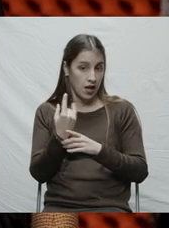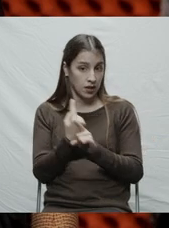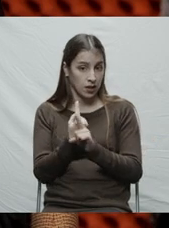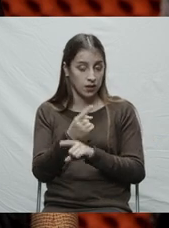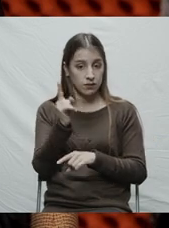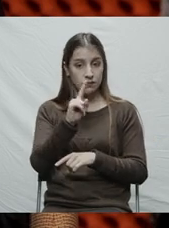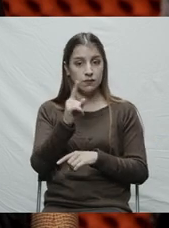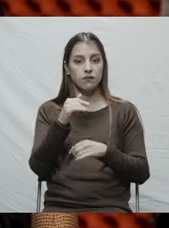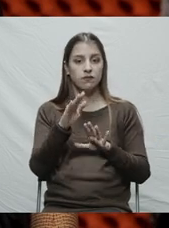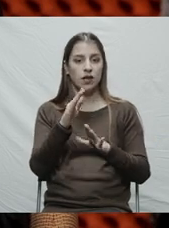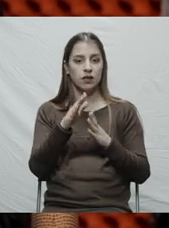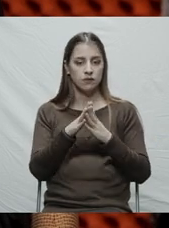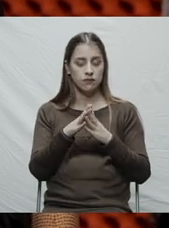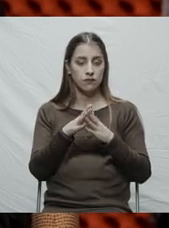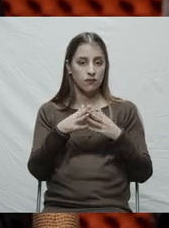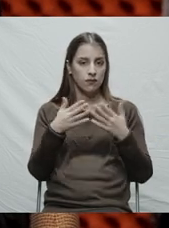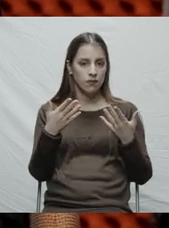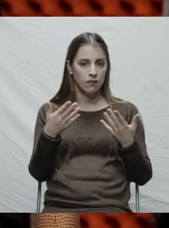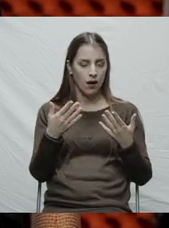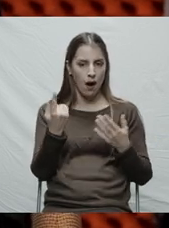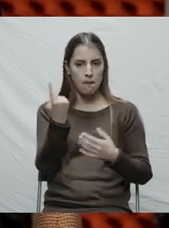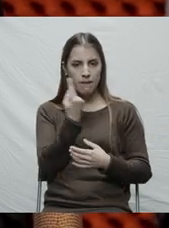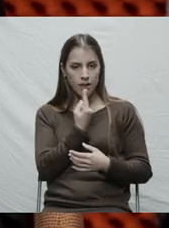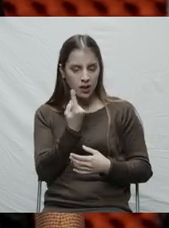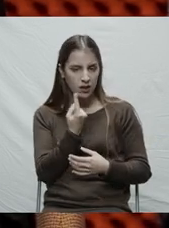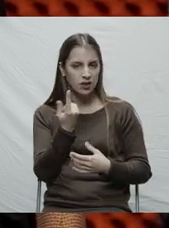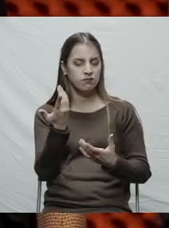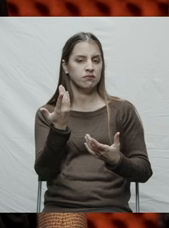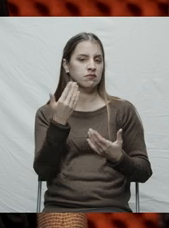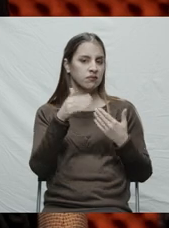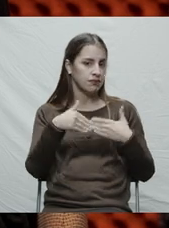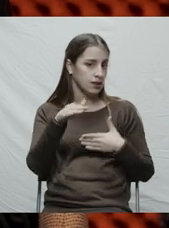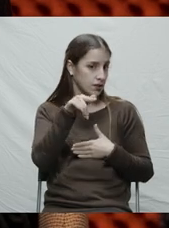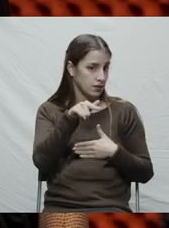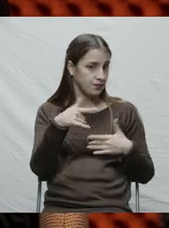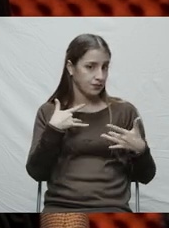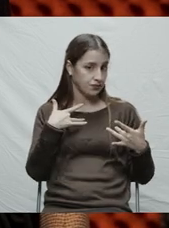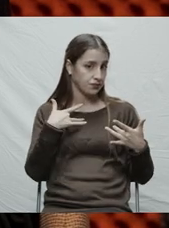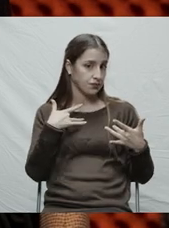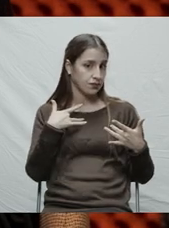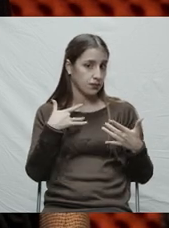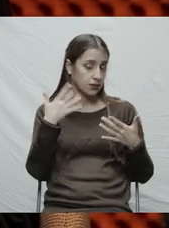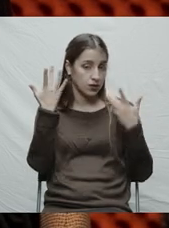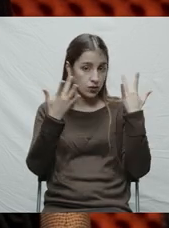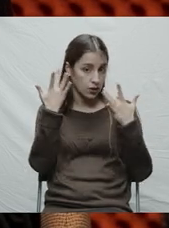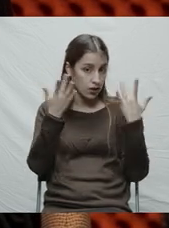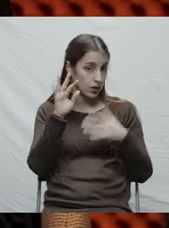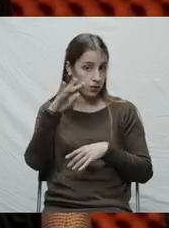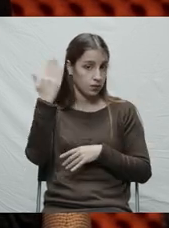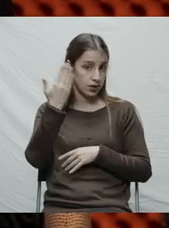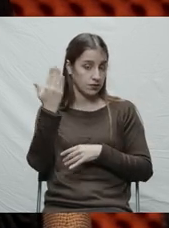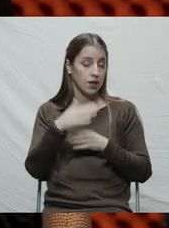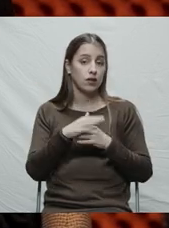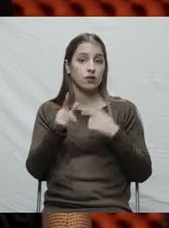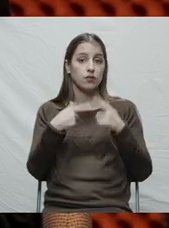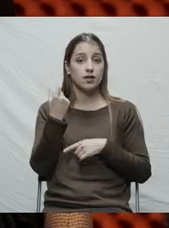de direção de atores e direção de intérpretes, era uma obrigação. E a partir daí a teoria é essencial, percebes? E é essencial saber...